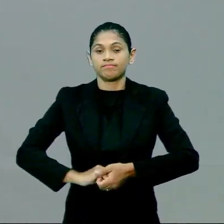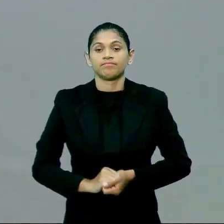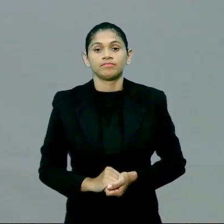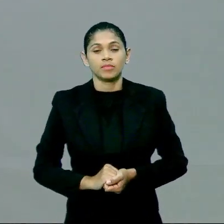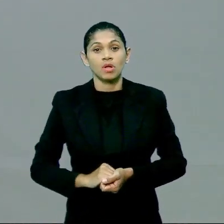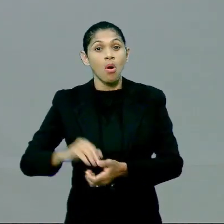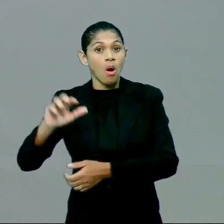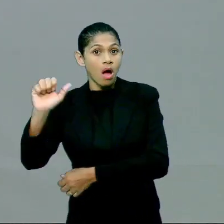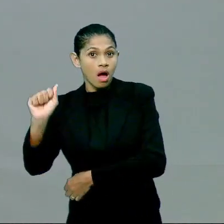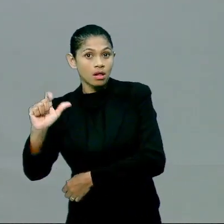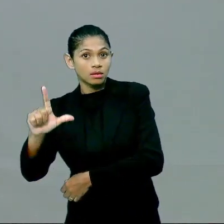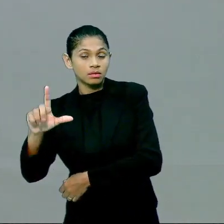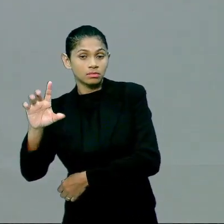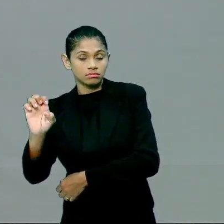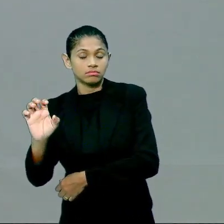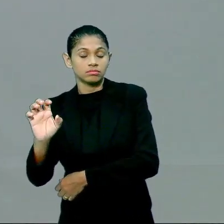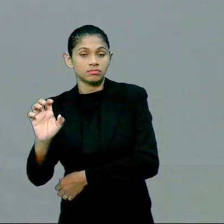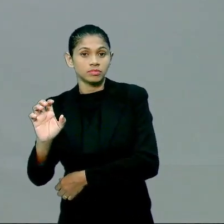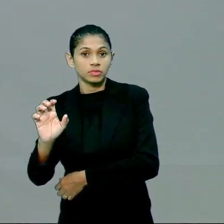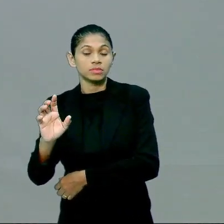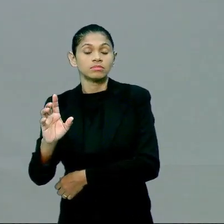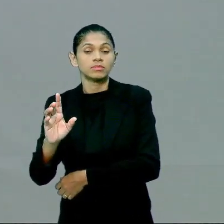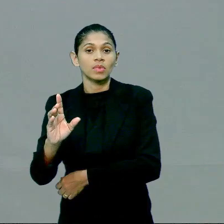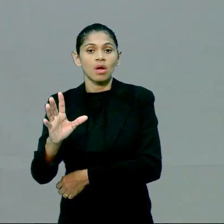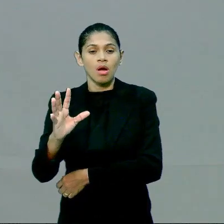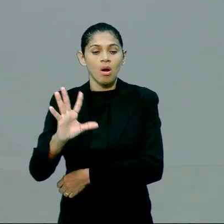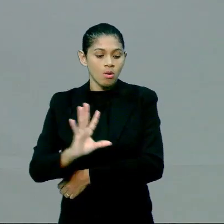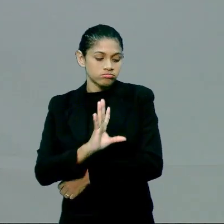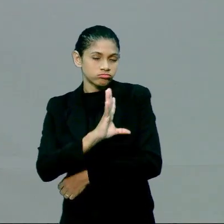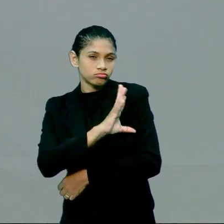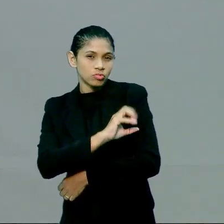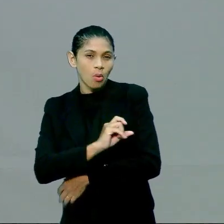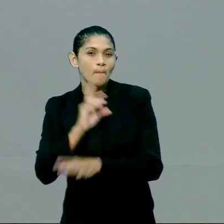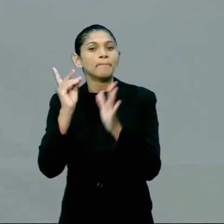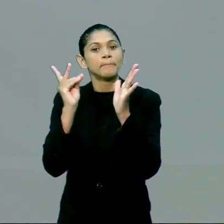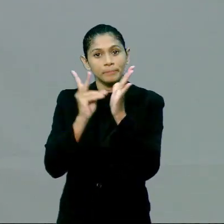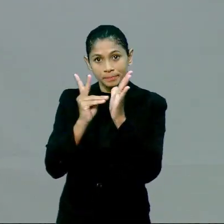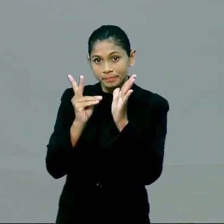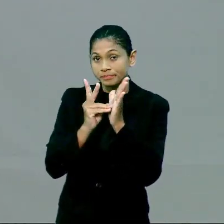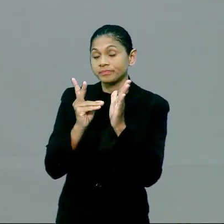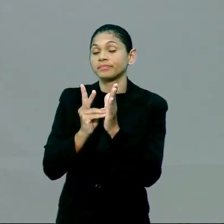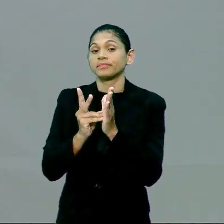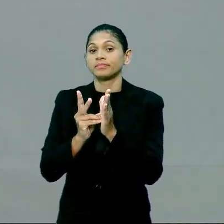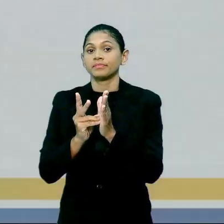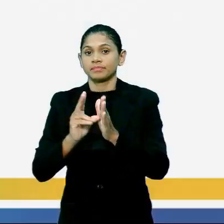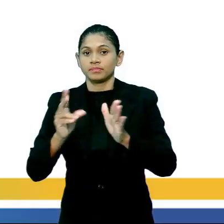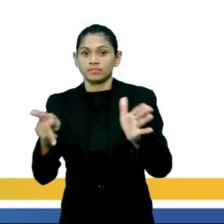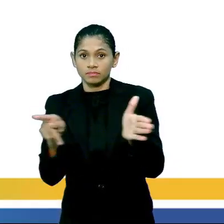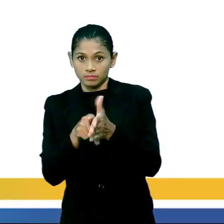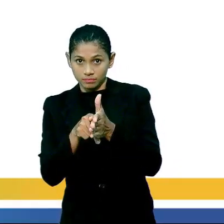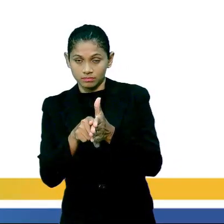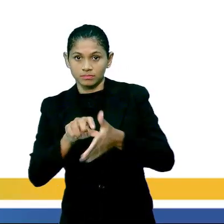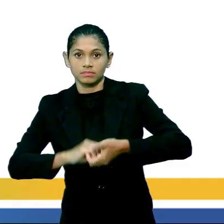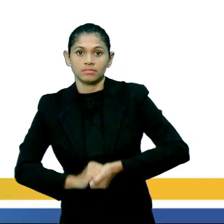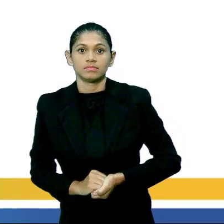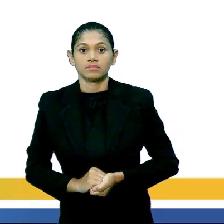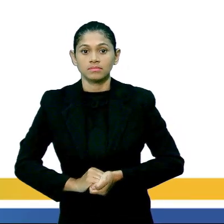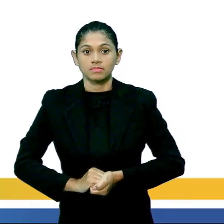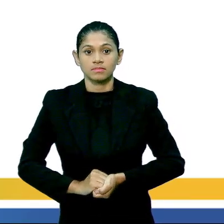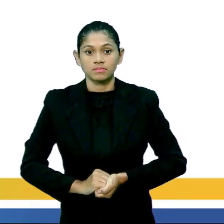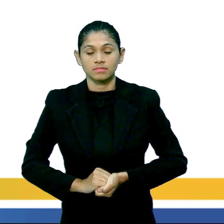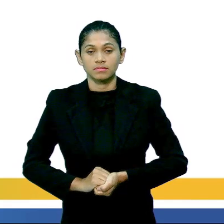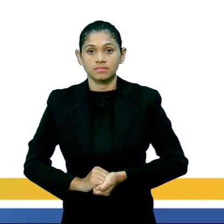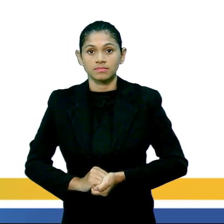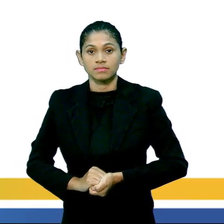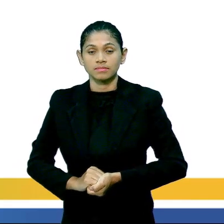na produção de um romance indianista e não nessa poesia de denúncia social, tá bom? E